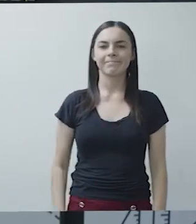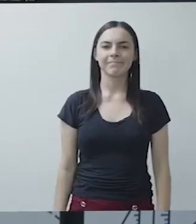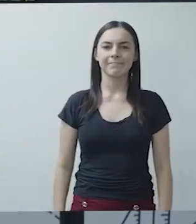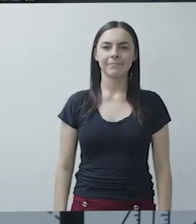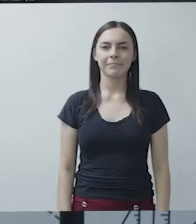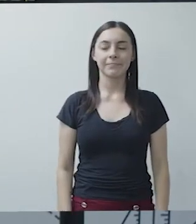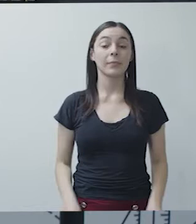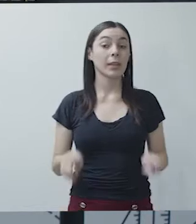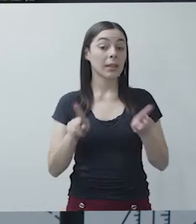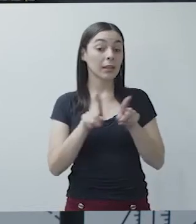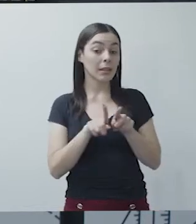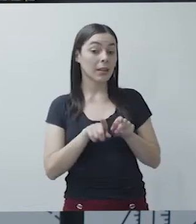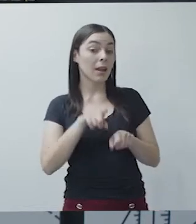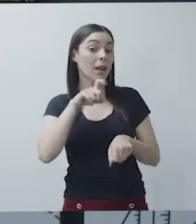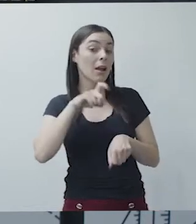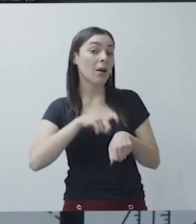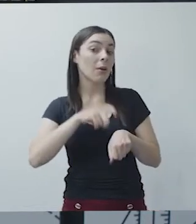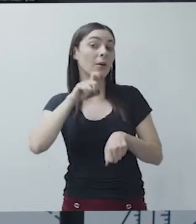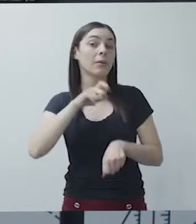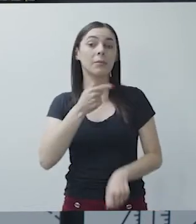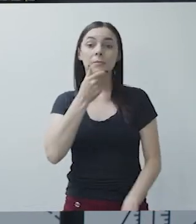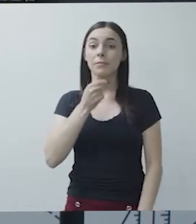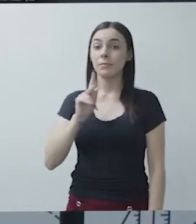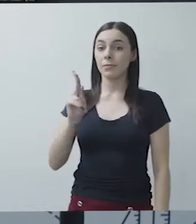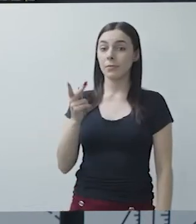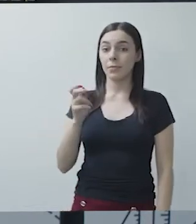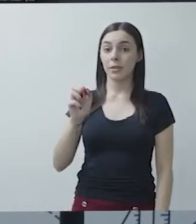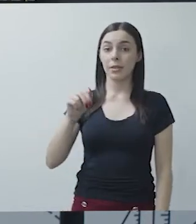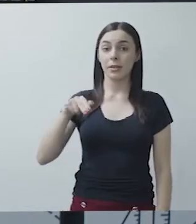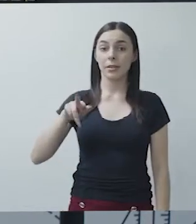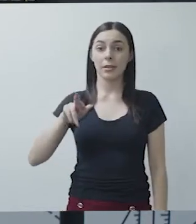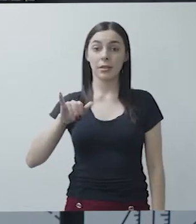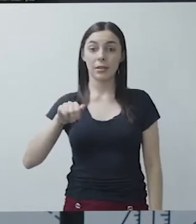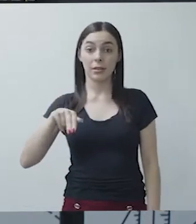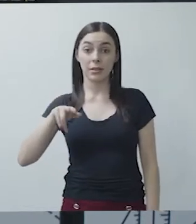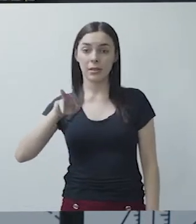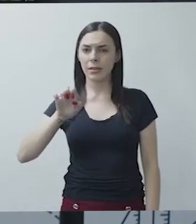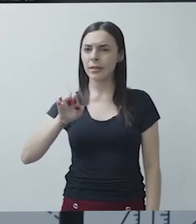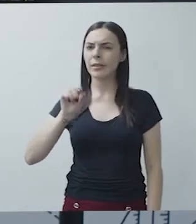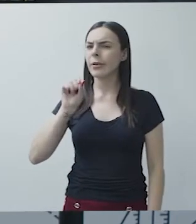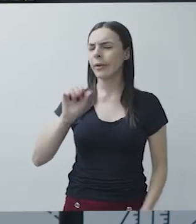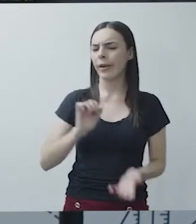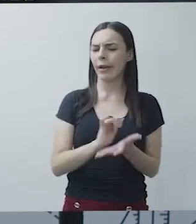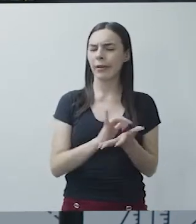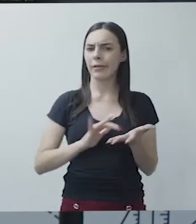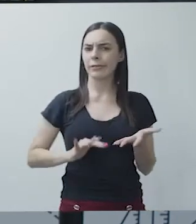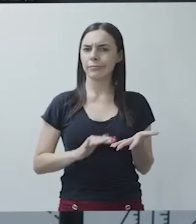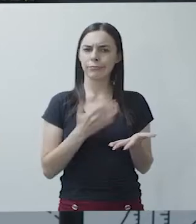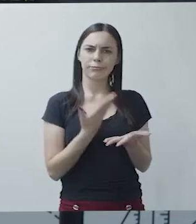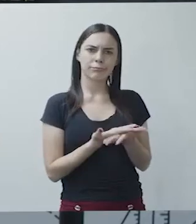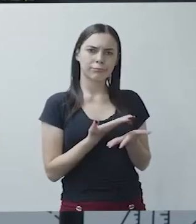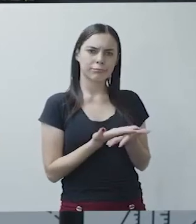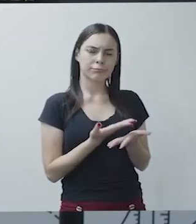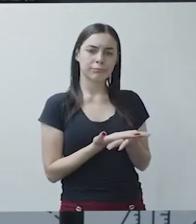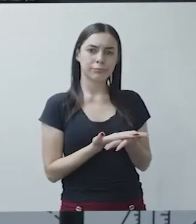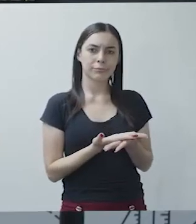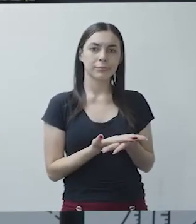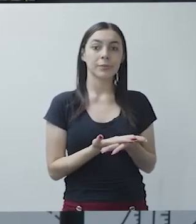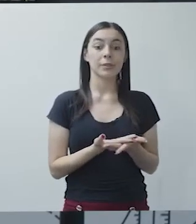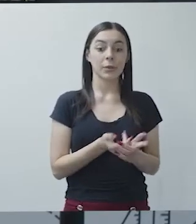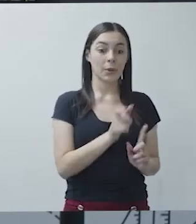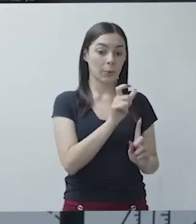Também é hora do Henrique fazer a lição. Muito bem. Temos todos